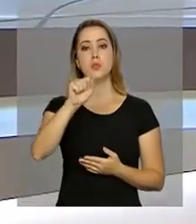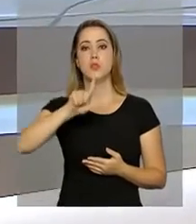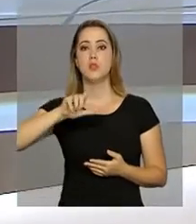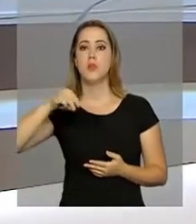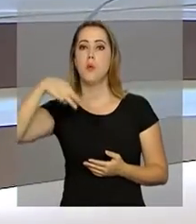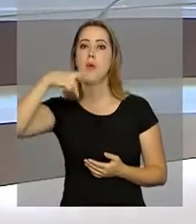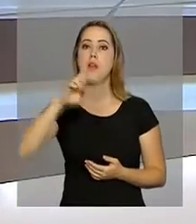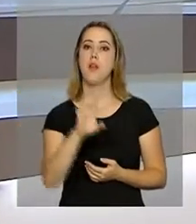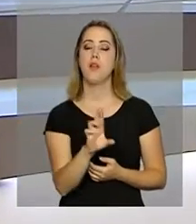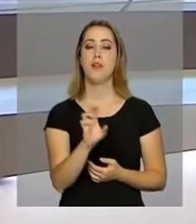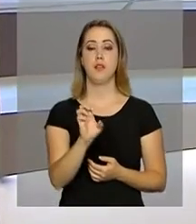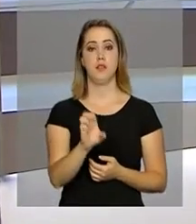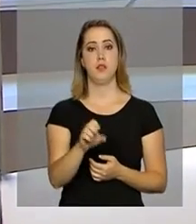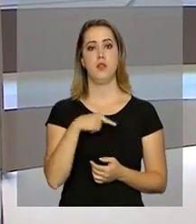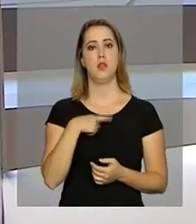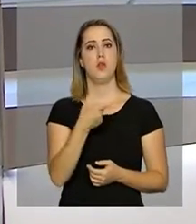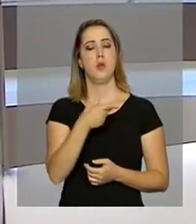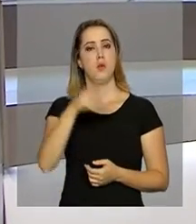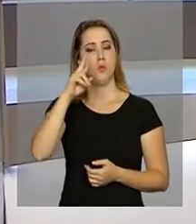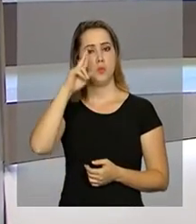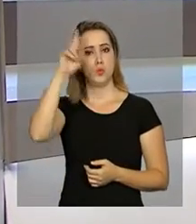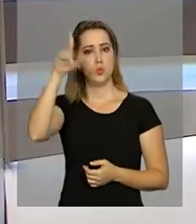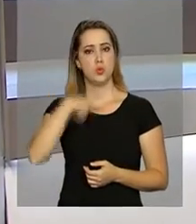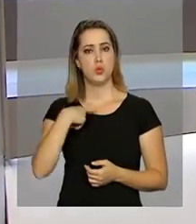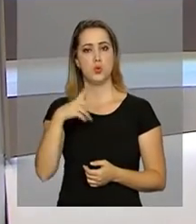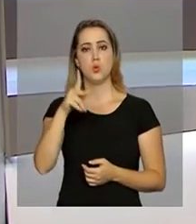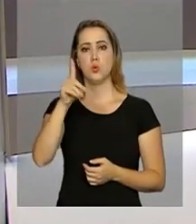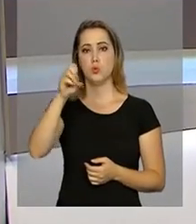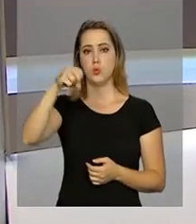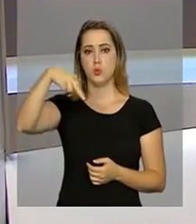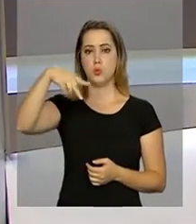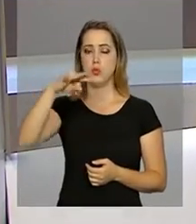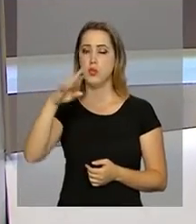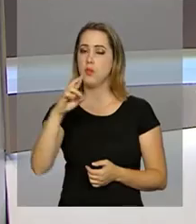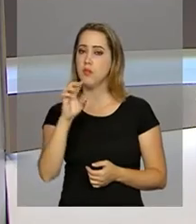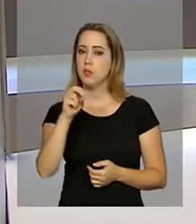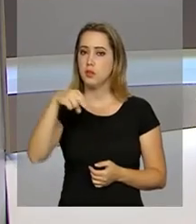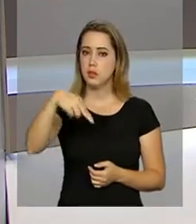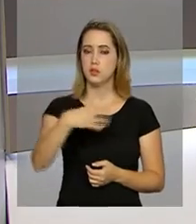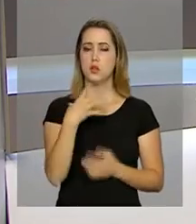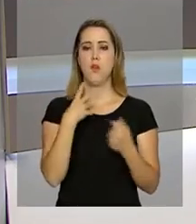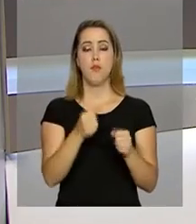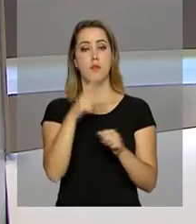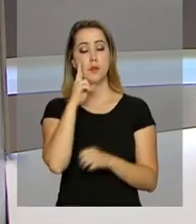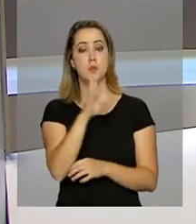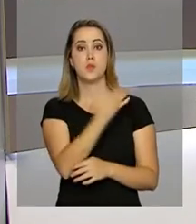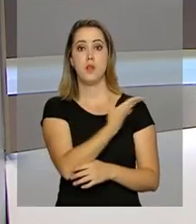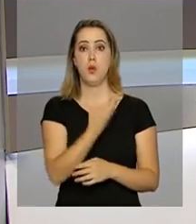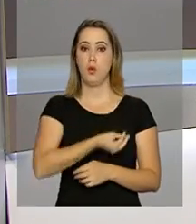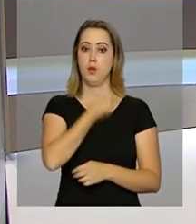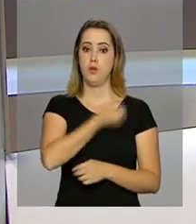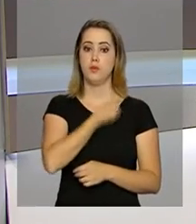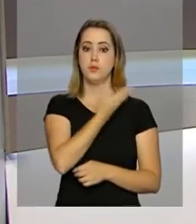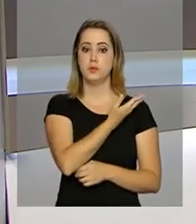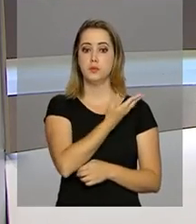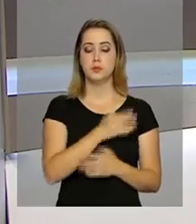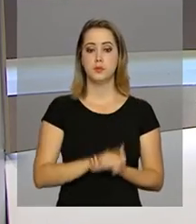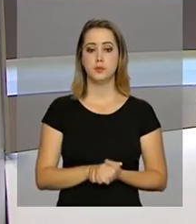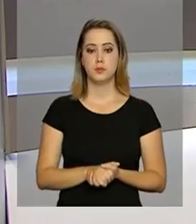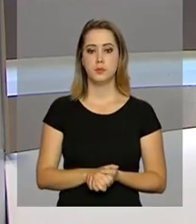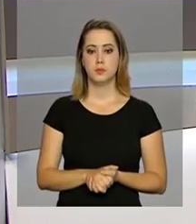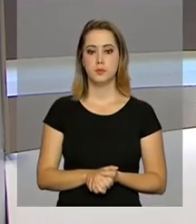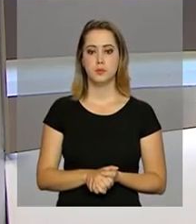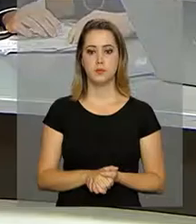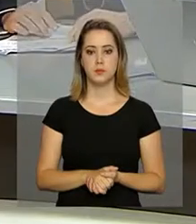Vicenzi, diretor do Departamento Nacional de Trânsito, o DENATRAN. Vamos acompanhar um pouco dessa entrevista ao vivo. Está desenvolvendo ou